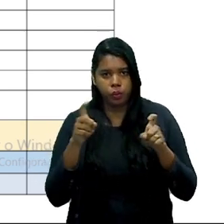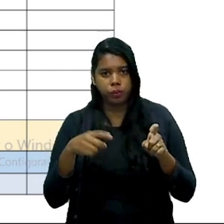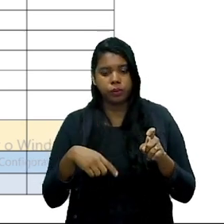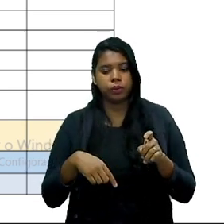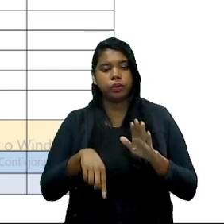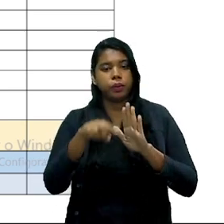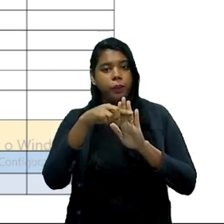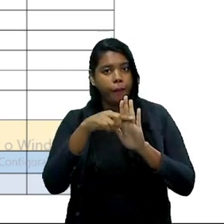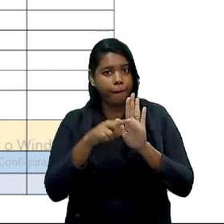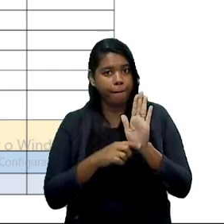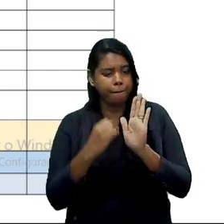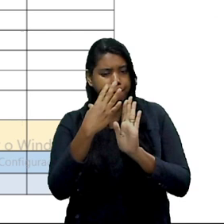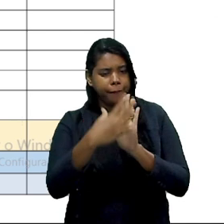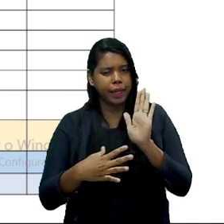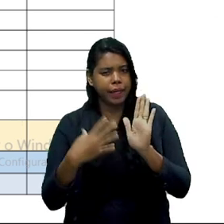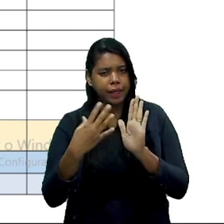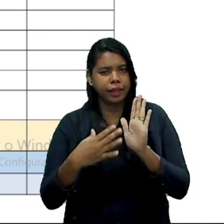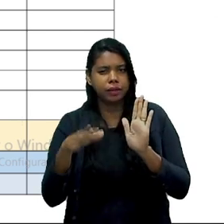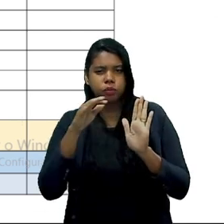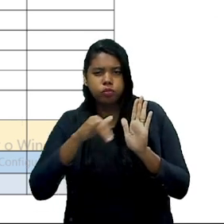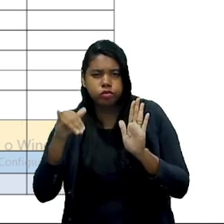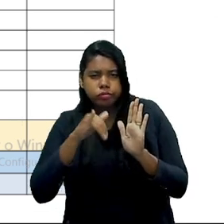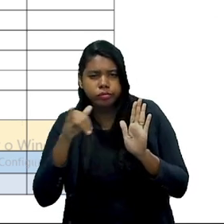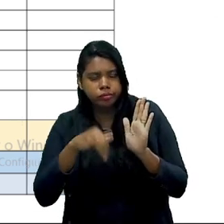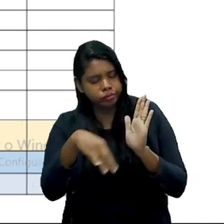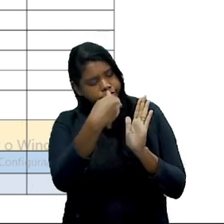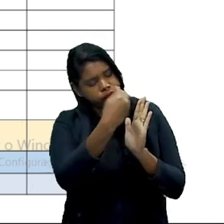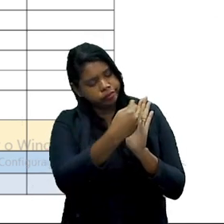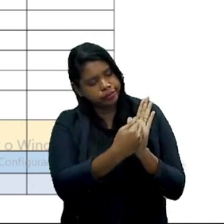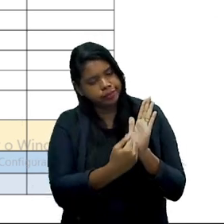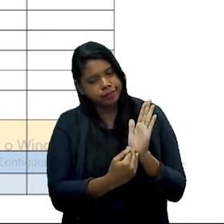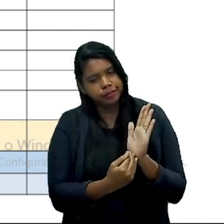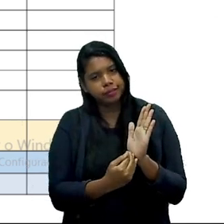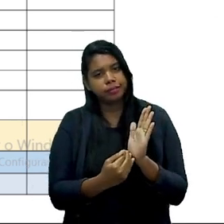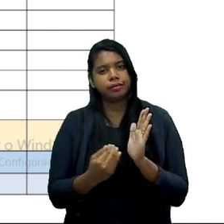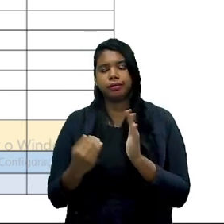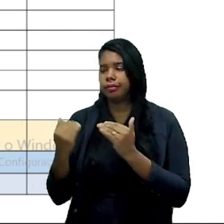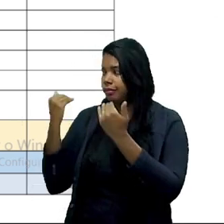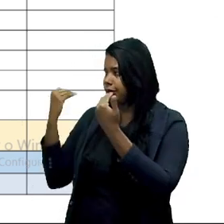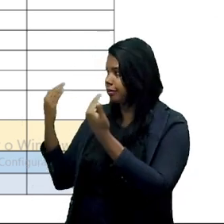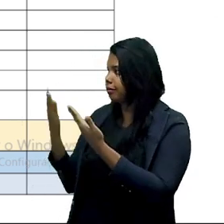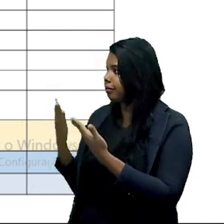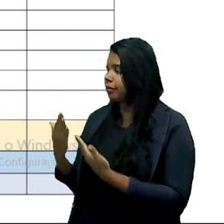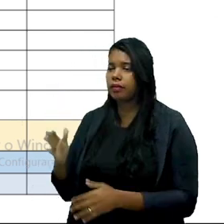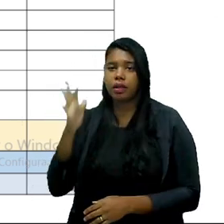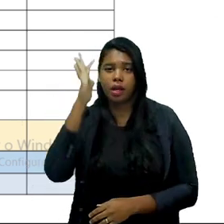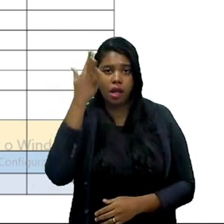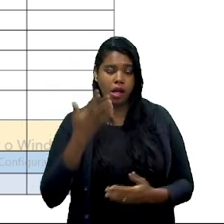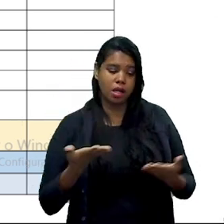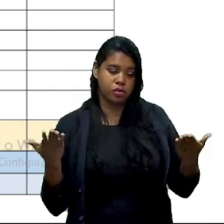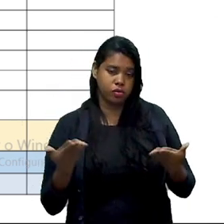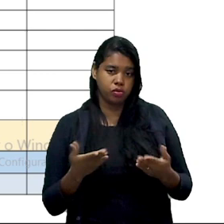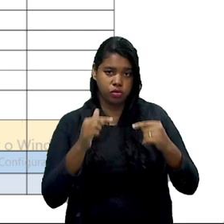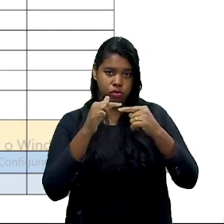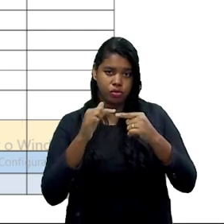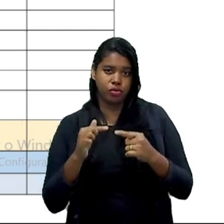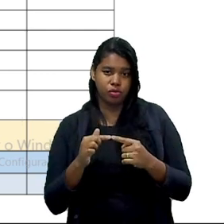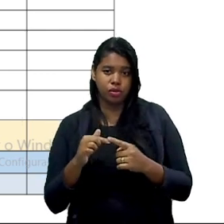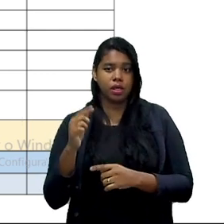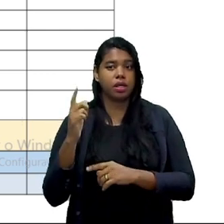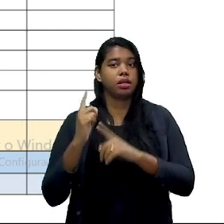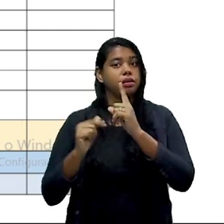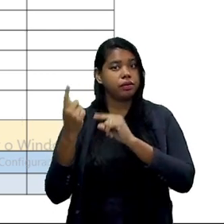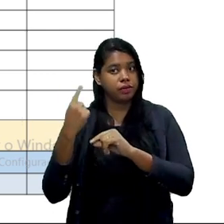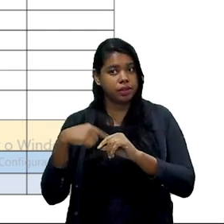planilha preenchida com todas as informações, ele já tem uma ferramenta para a tomada de decisão com relação à área financeira